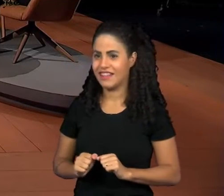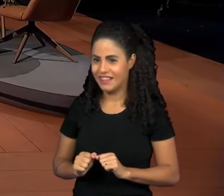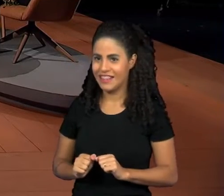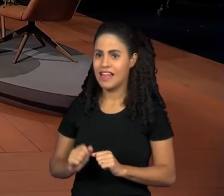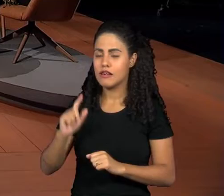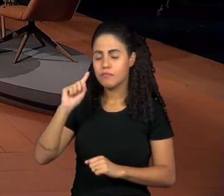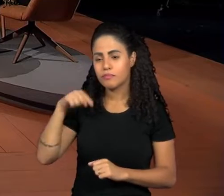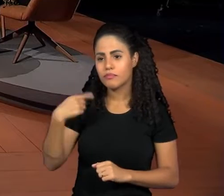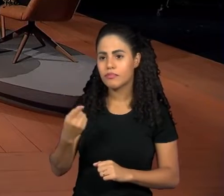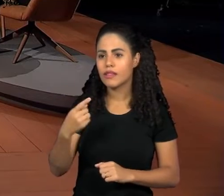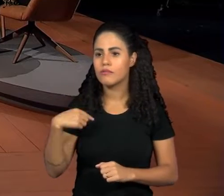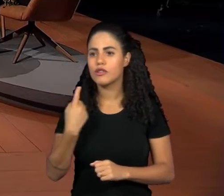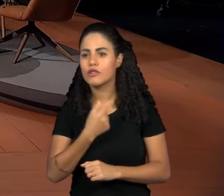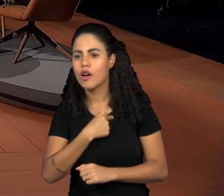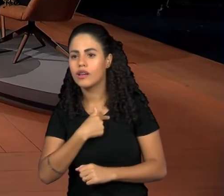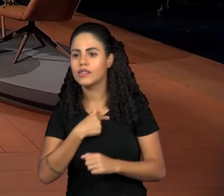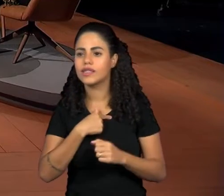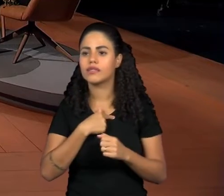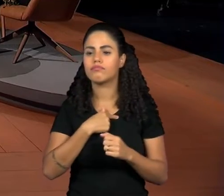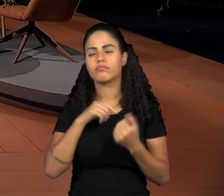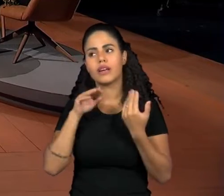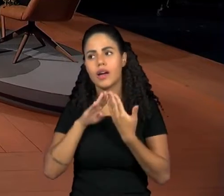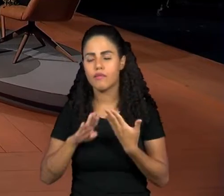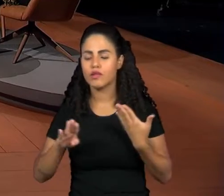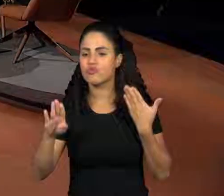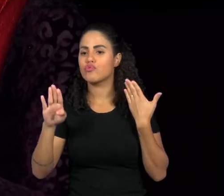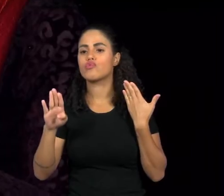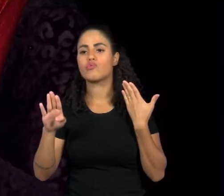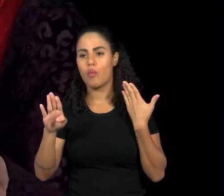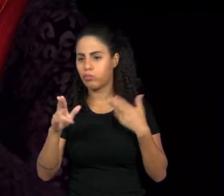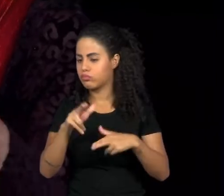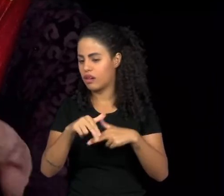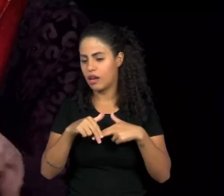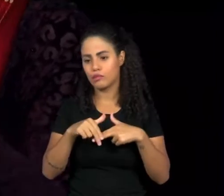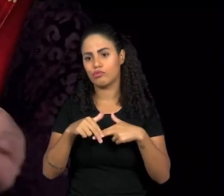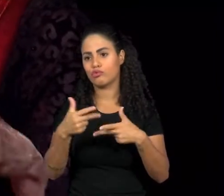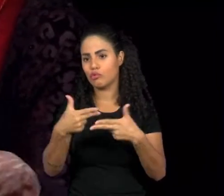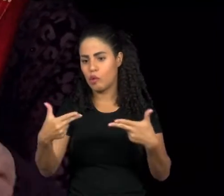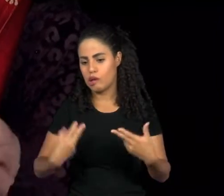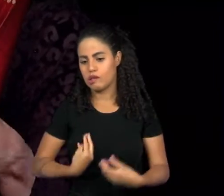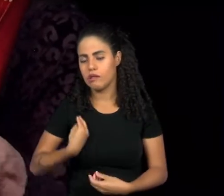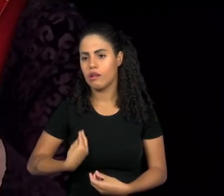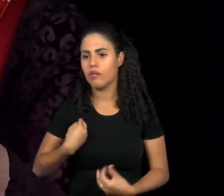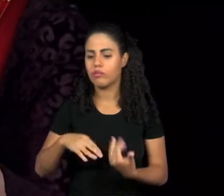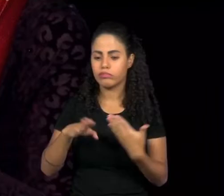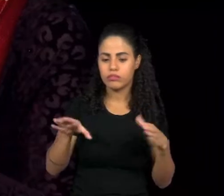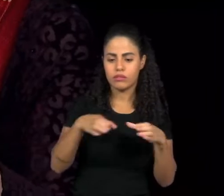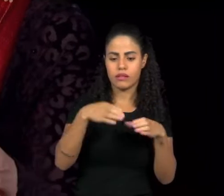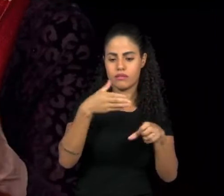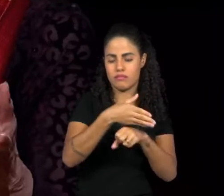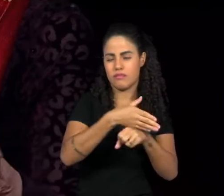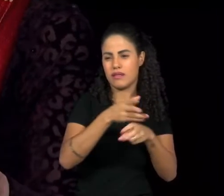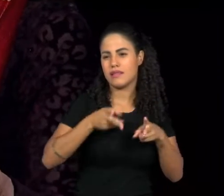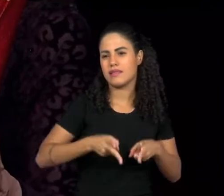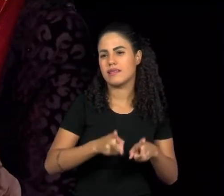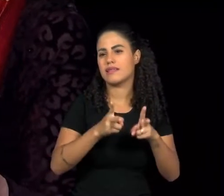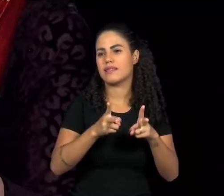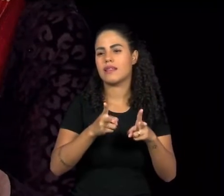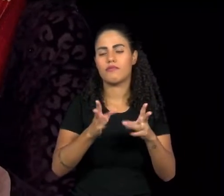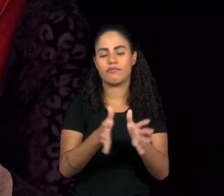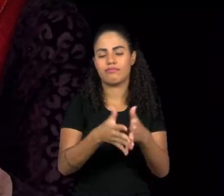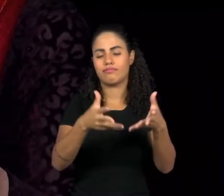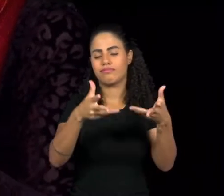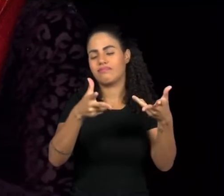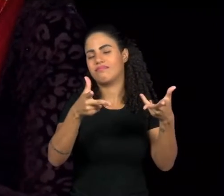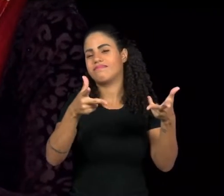depois ficamos muito tempo sem nos ver, mas participamos muito daquele grupo de teatro e foi